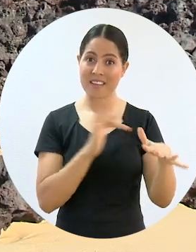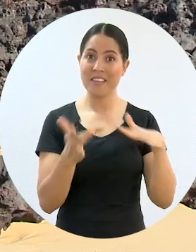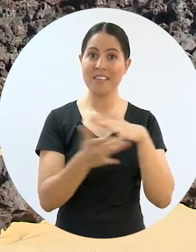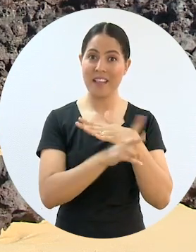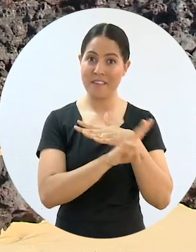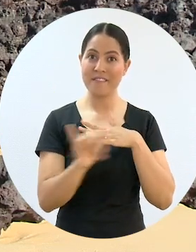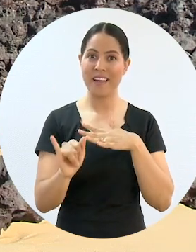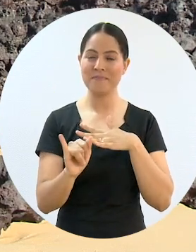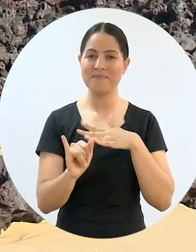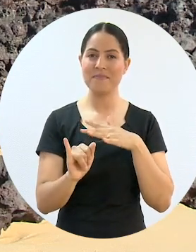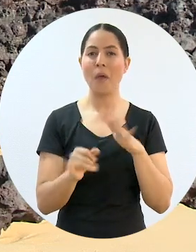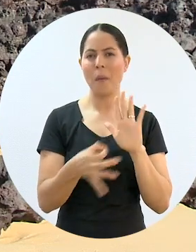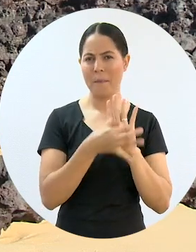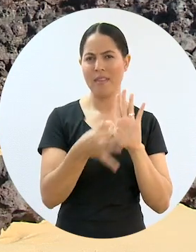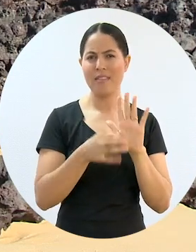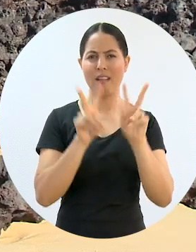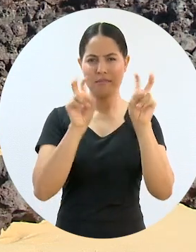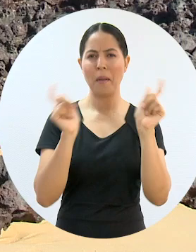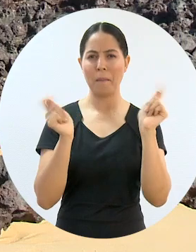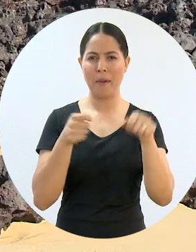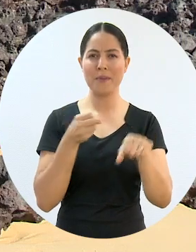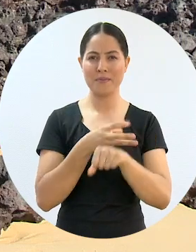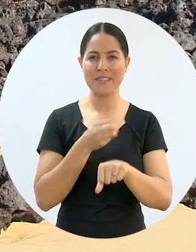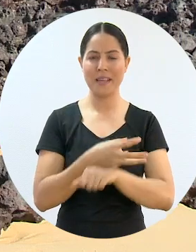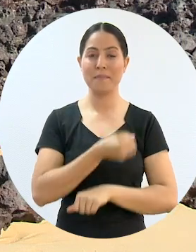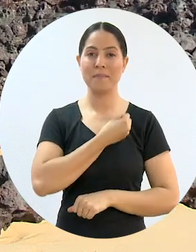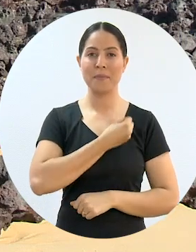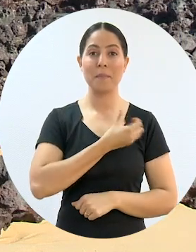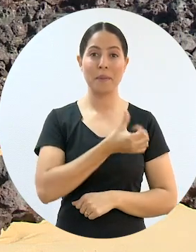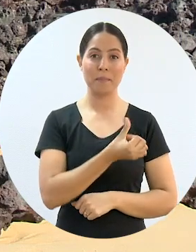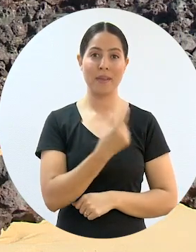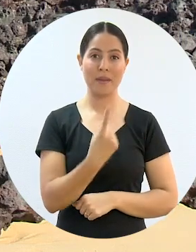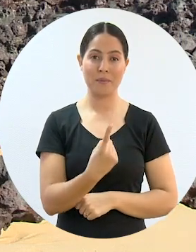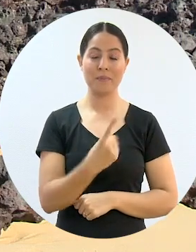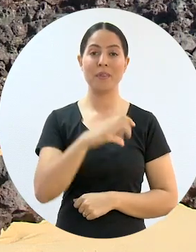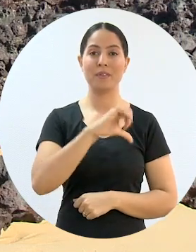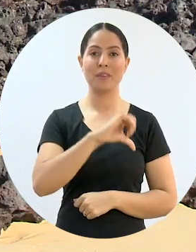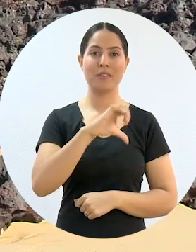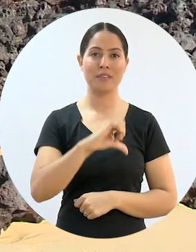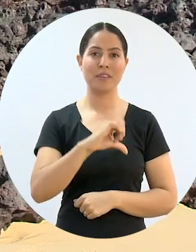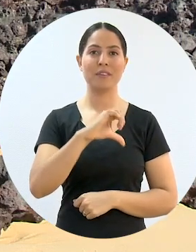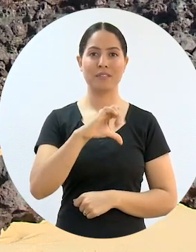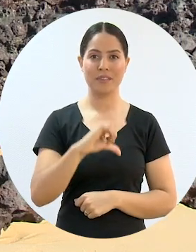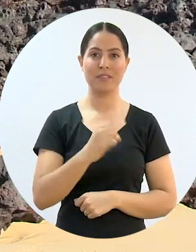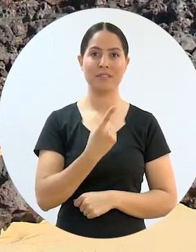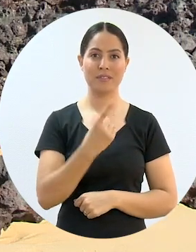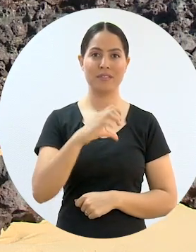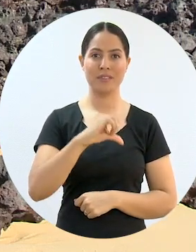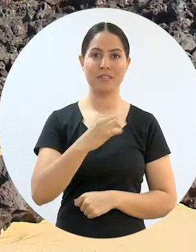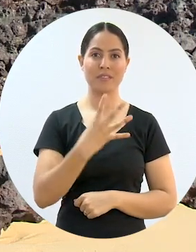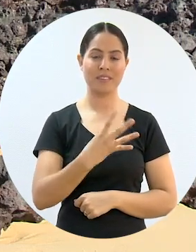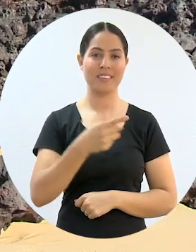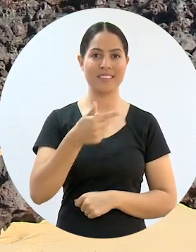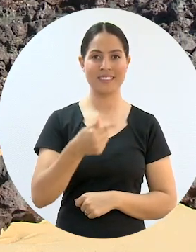seguir a gente nas redes sociais e de sugerir uma pauta pelo WhatsApp. DDD 61, telefone